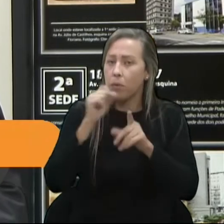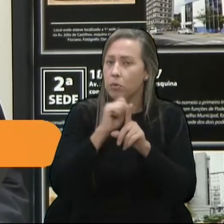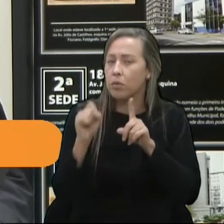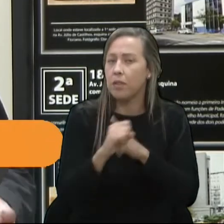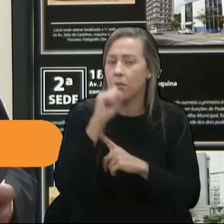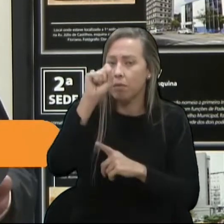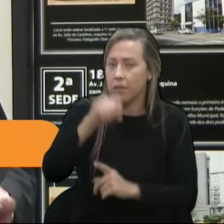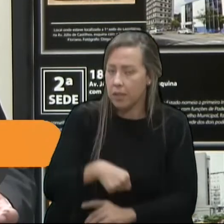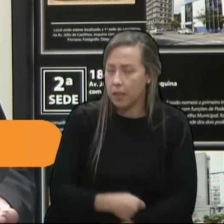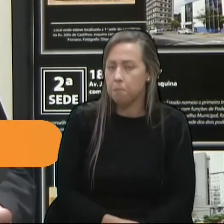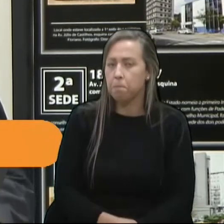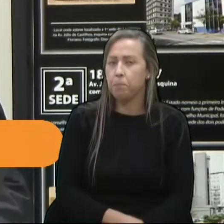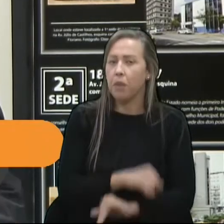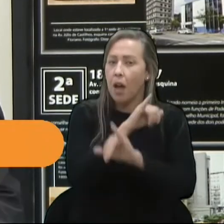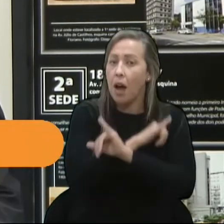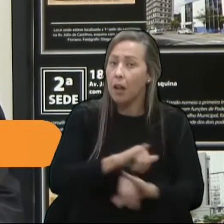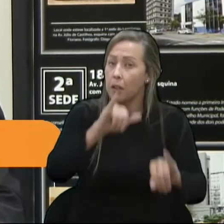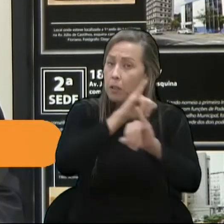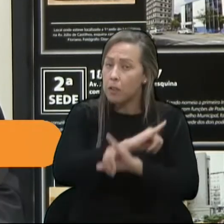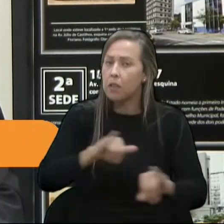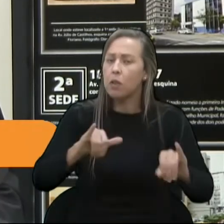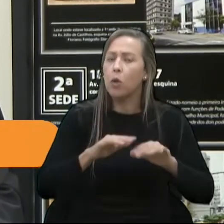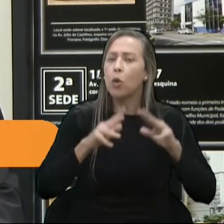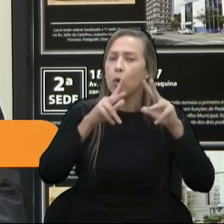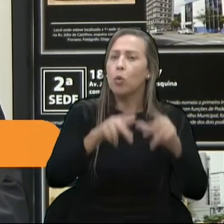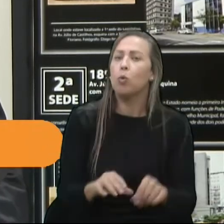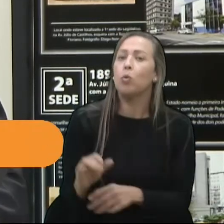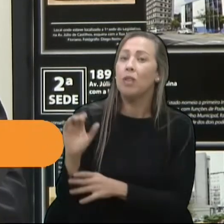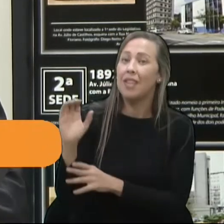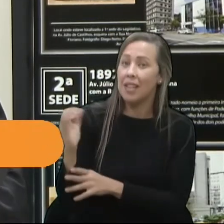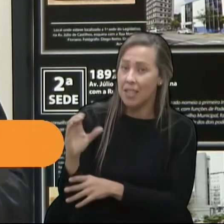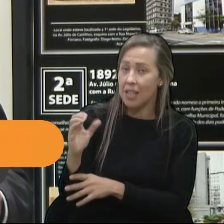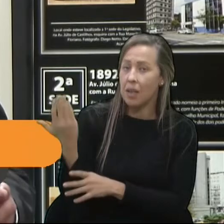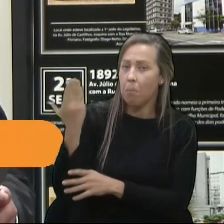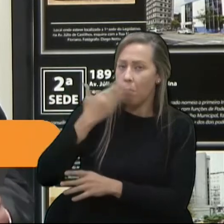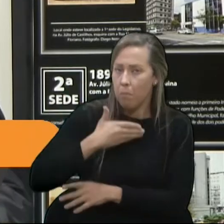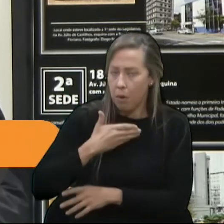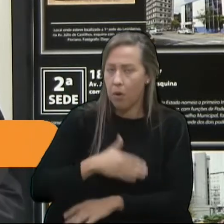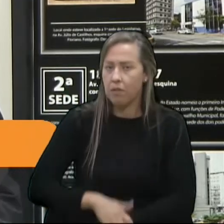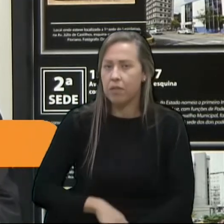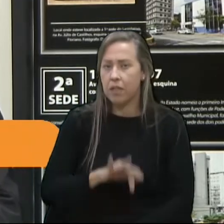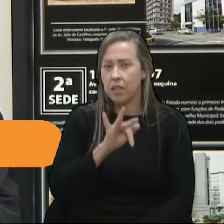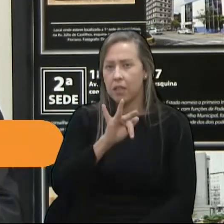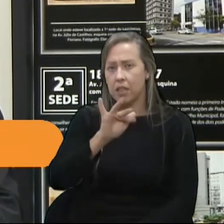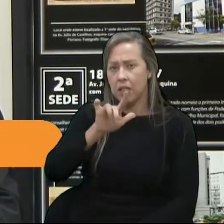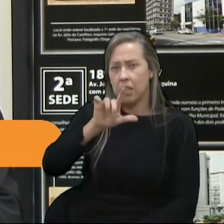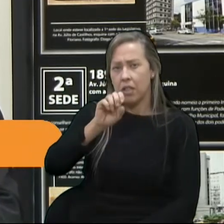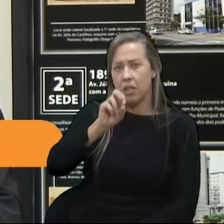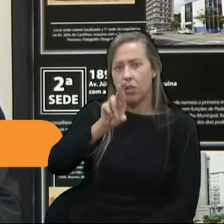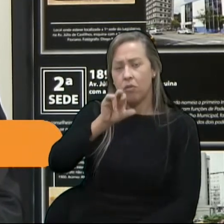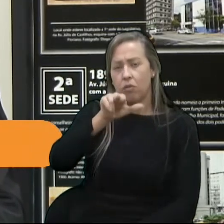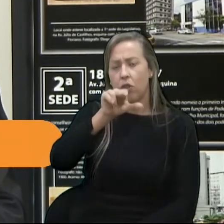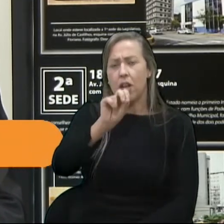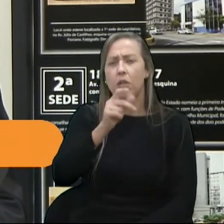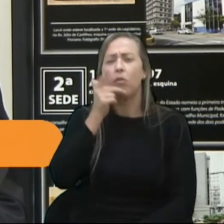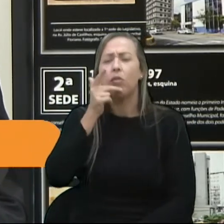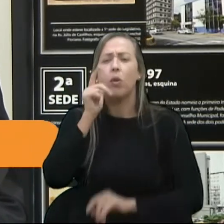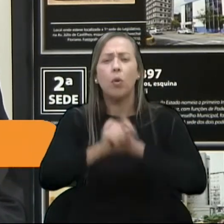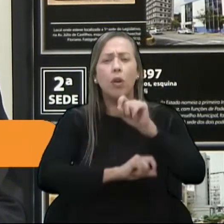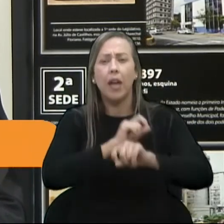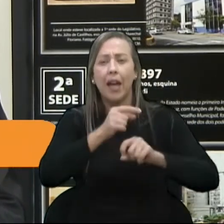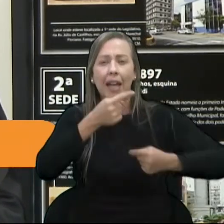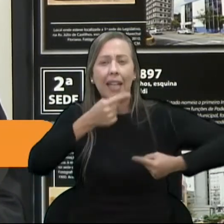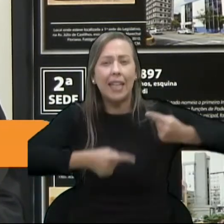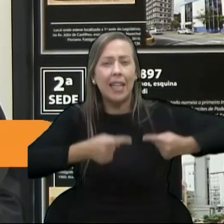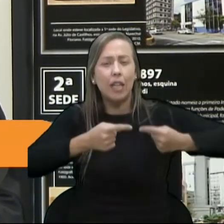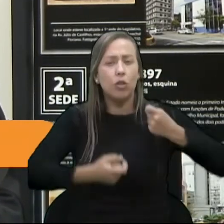assim, alertando para aspectos científicos. E o Floriano de Brasília colocava um aspecto crítico